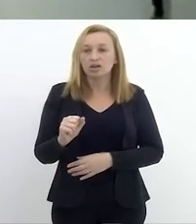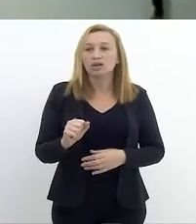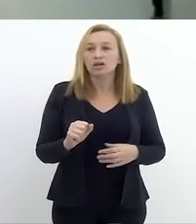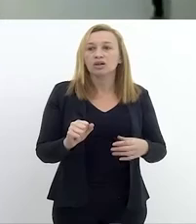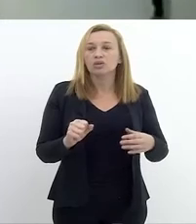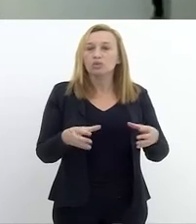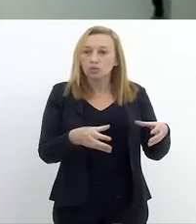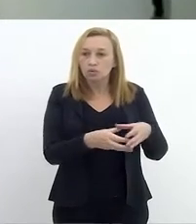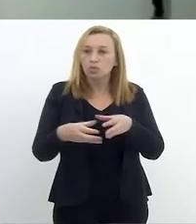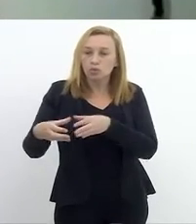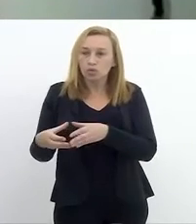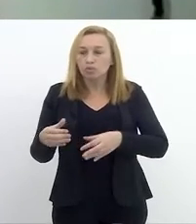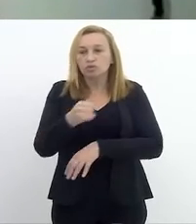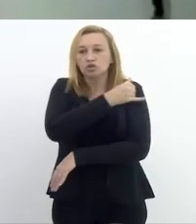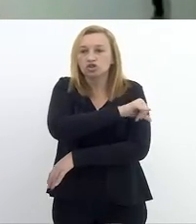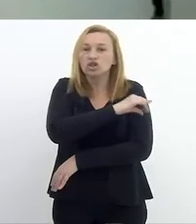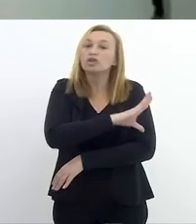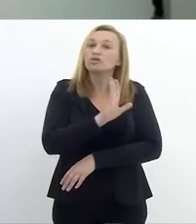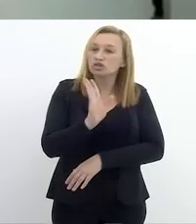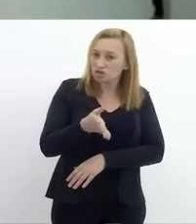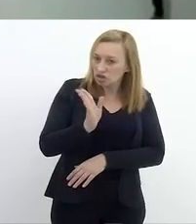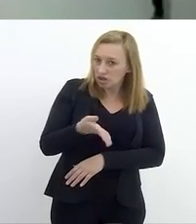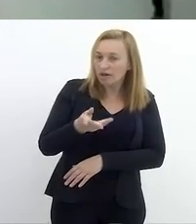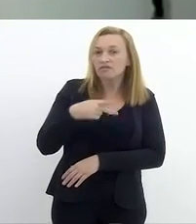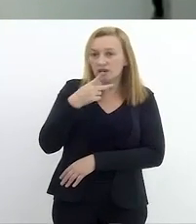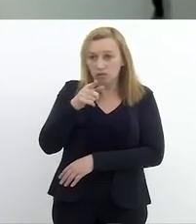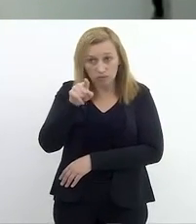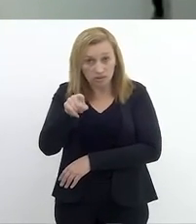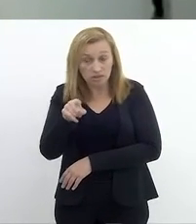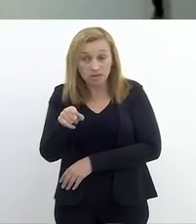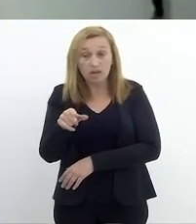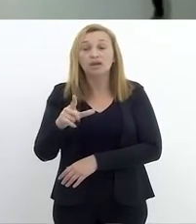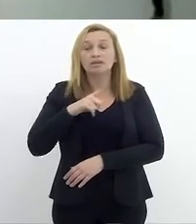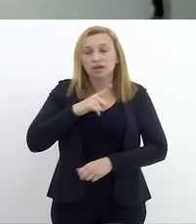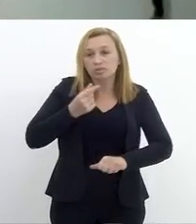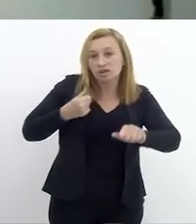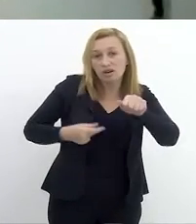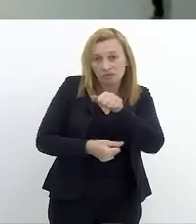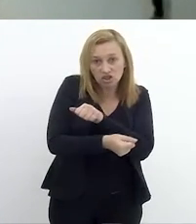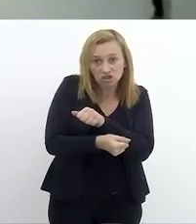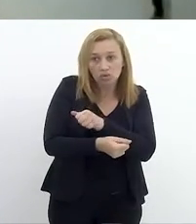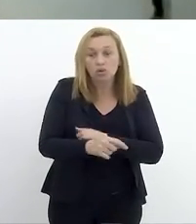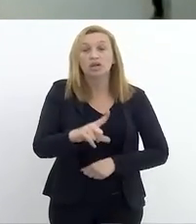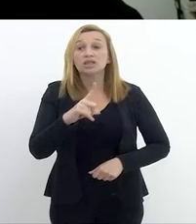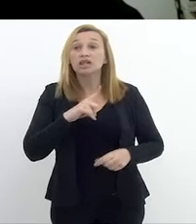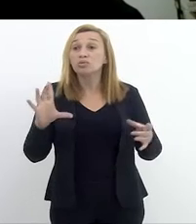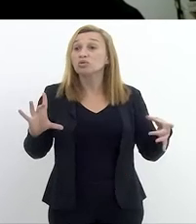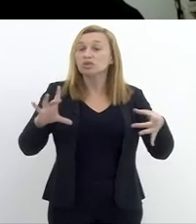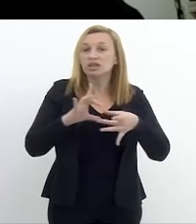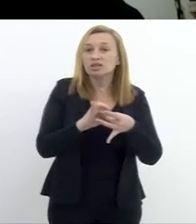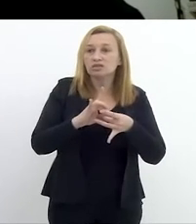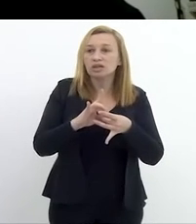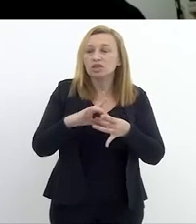você citou, nós temos investidores, nós temos conexões internacionais, que